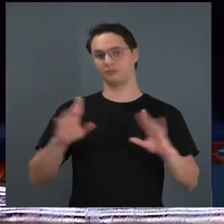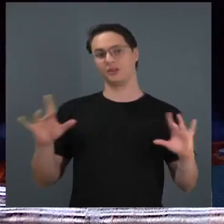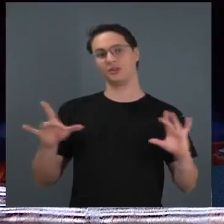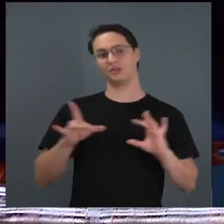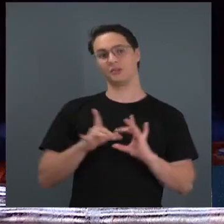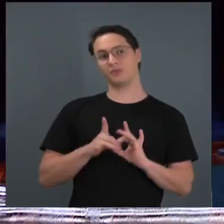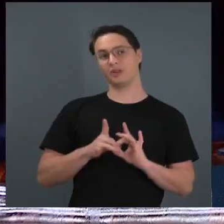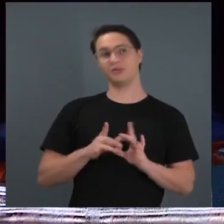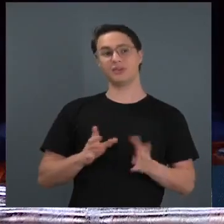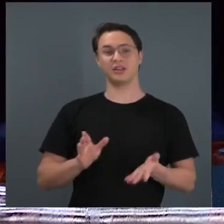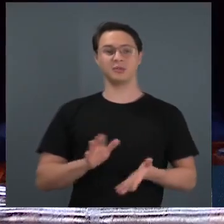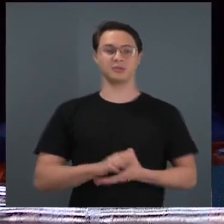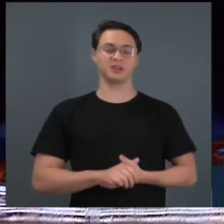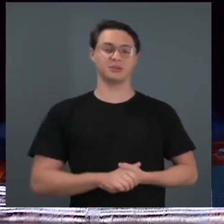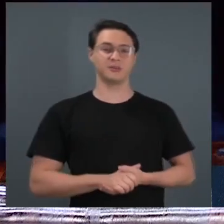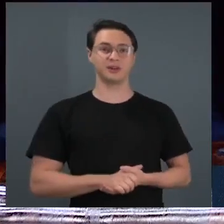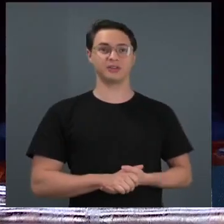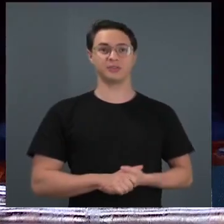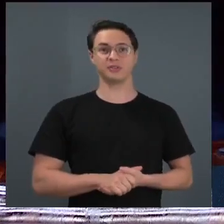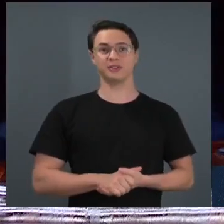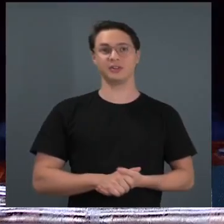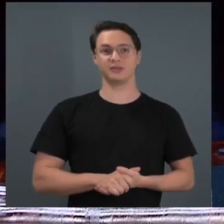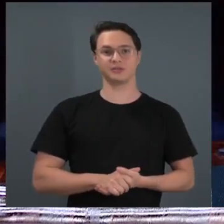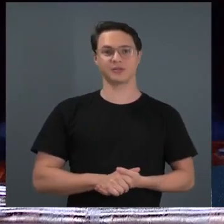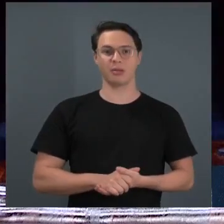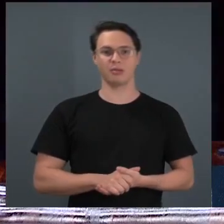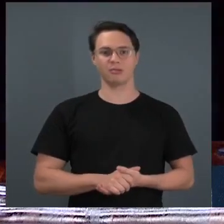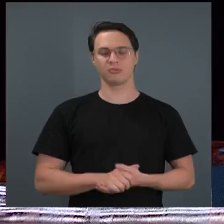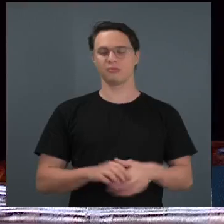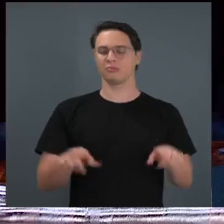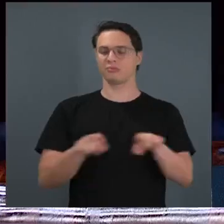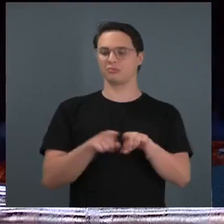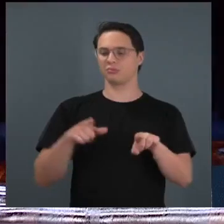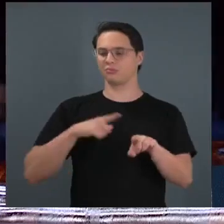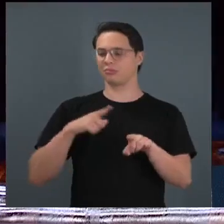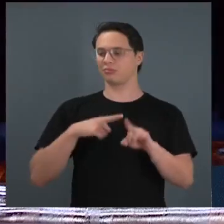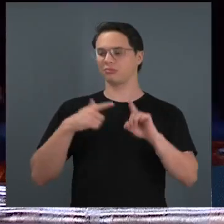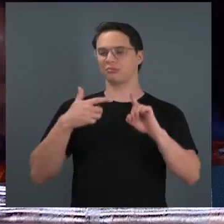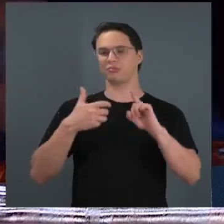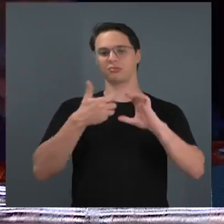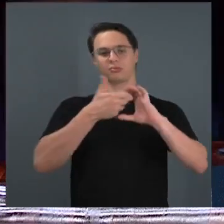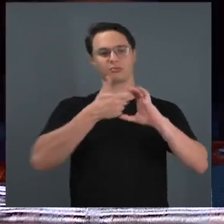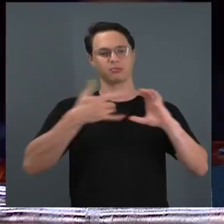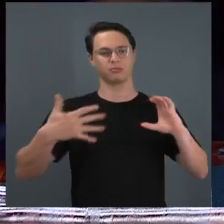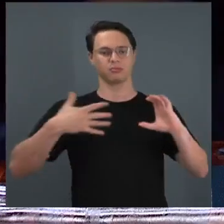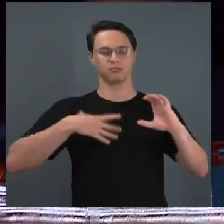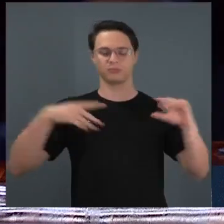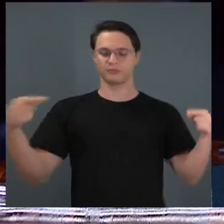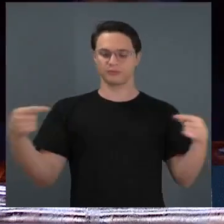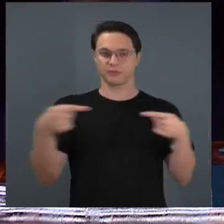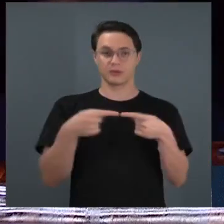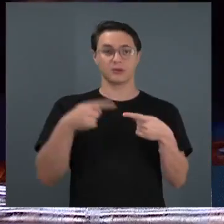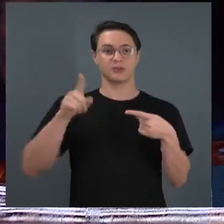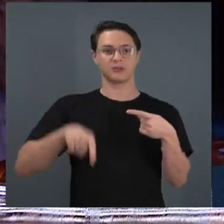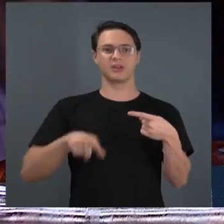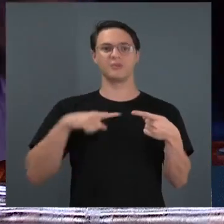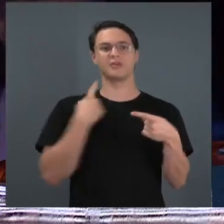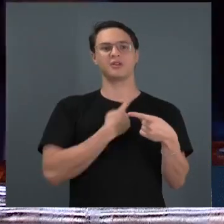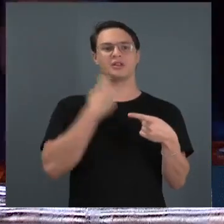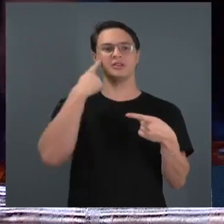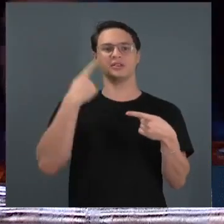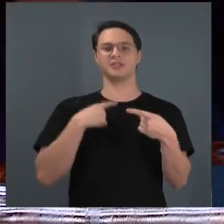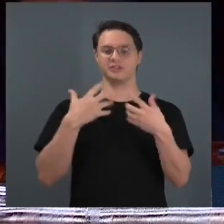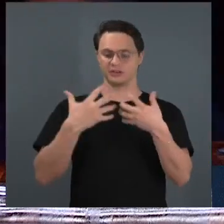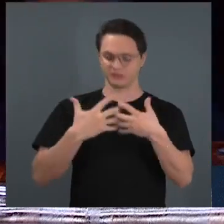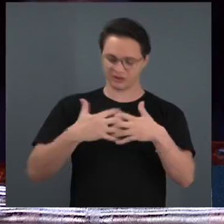tradicional. Nesses casos, o contratante mantém características típicas do vínculo empregatício. Tem que ter